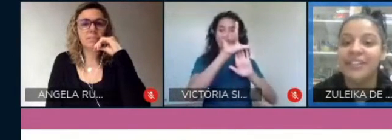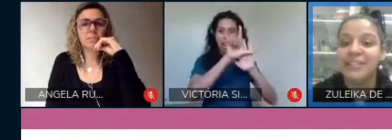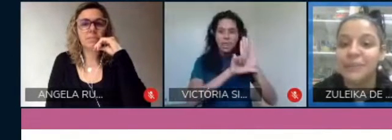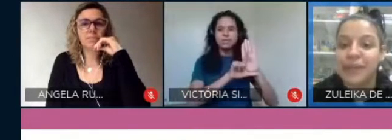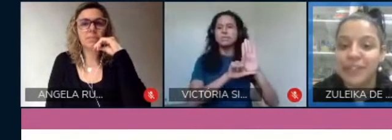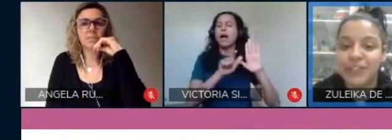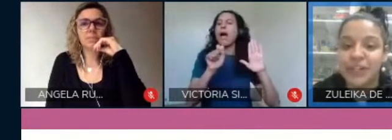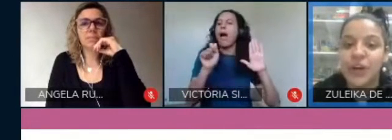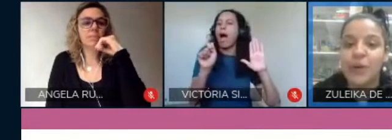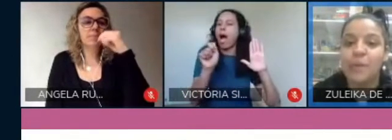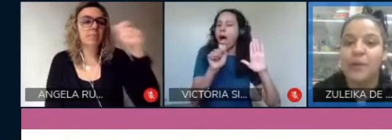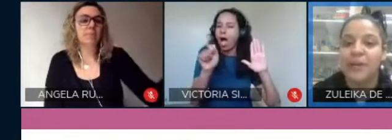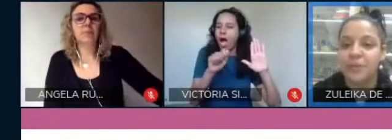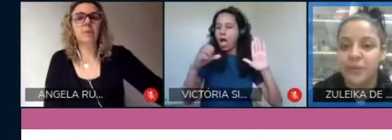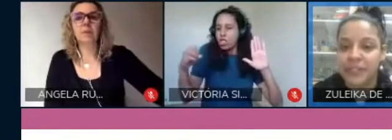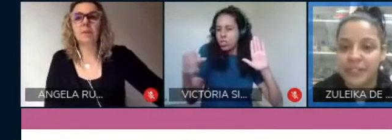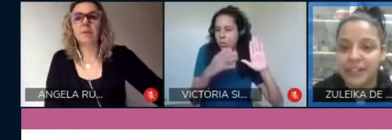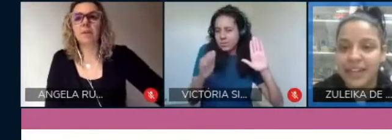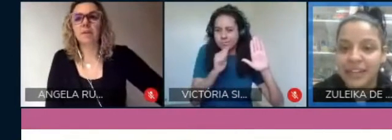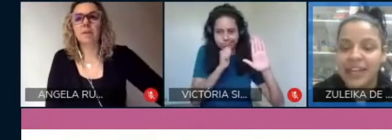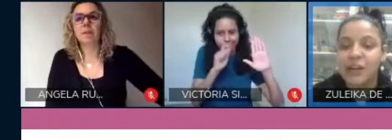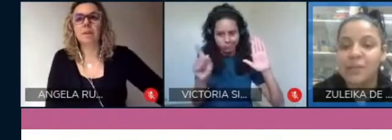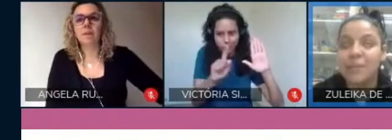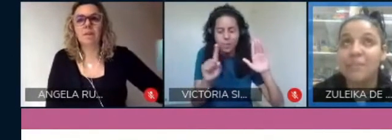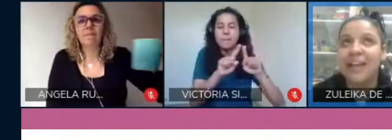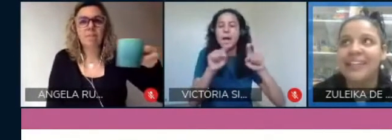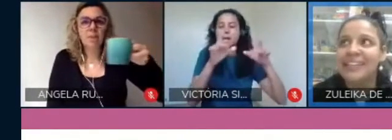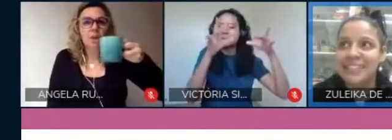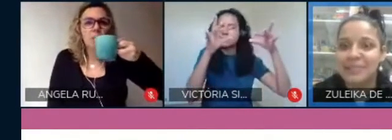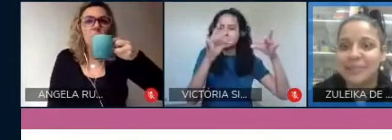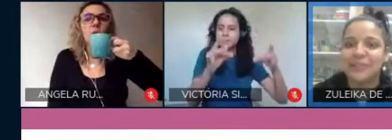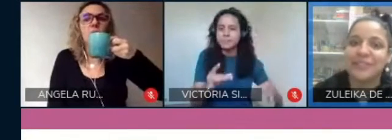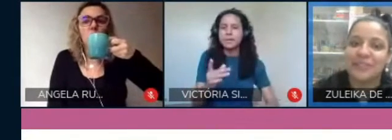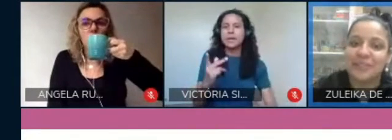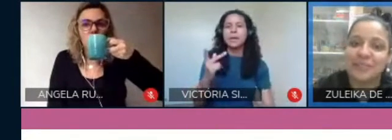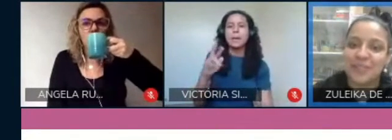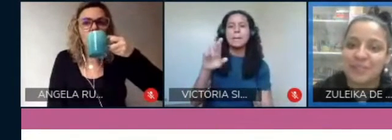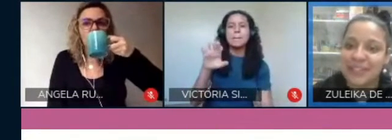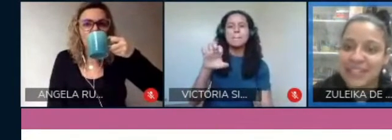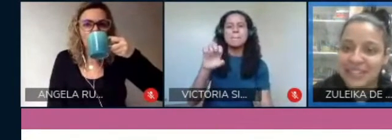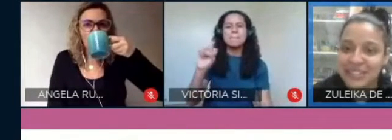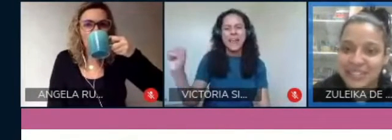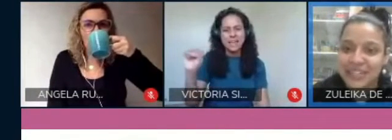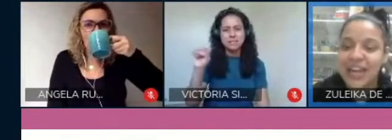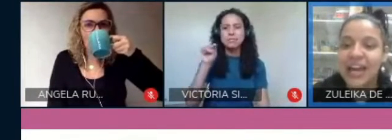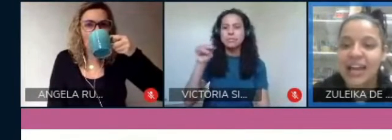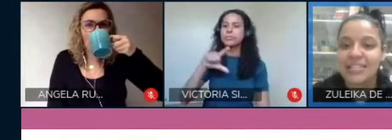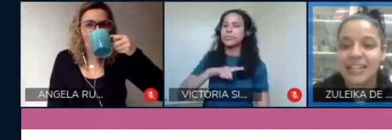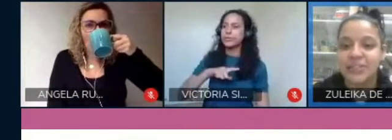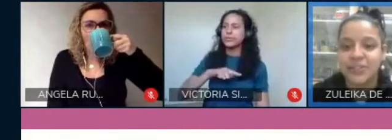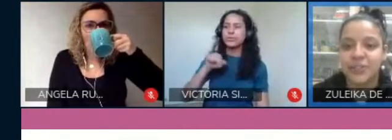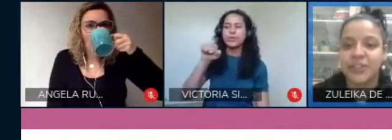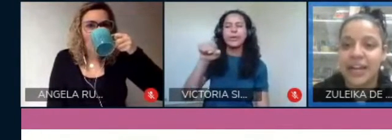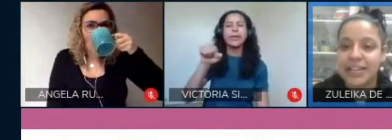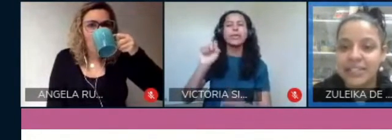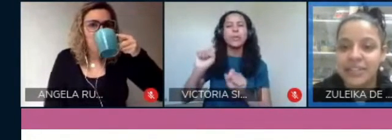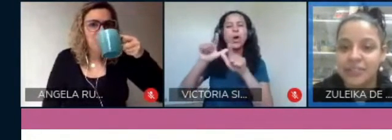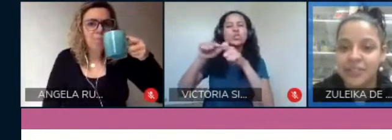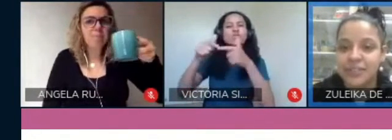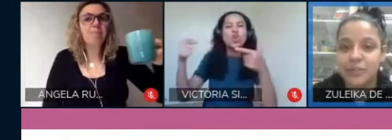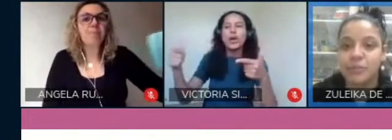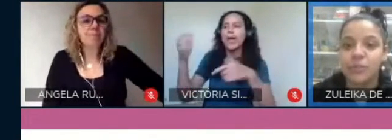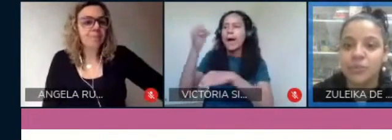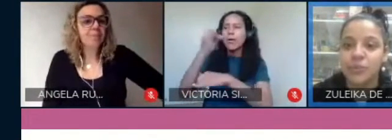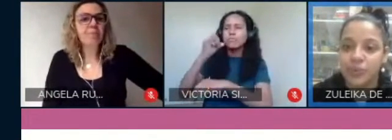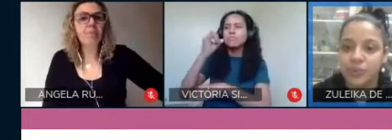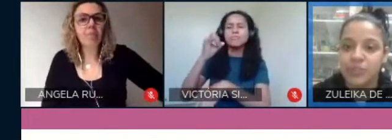alteração. Infelizmente, o Press Reader, que era uma belíssima possibilidade de acesso a jornais